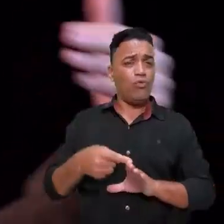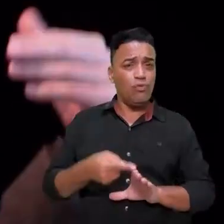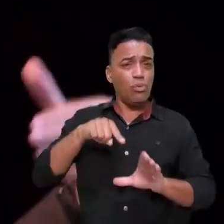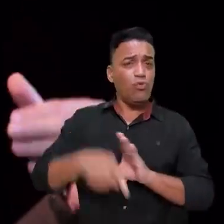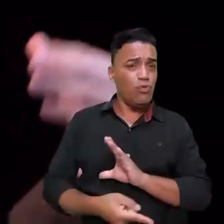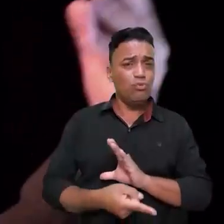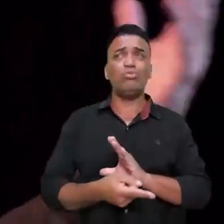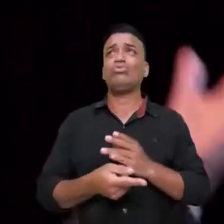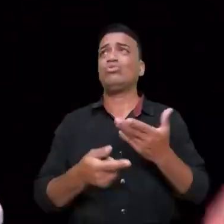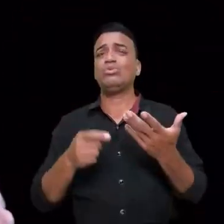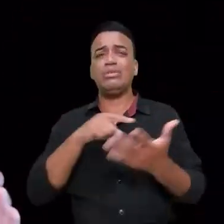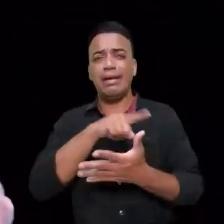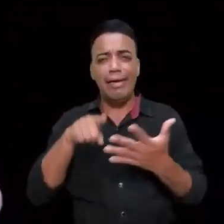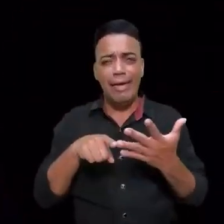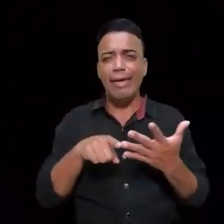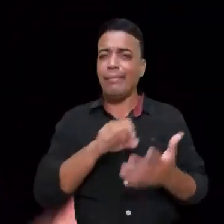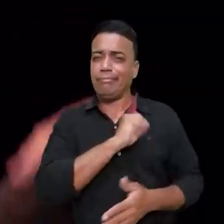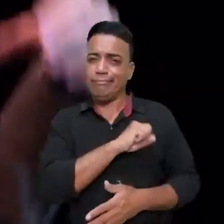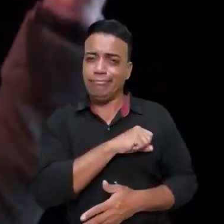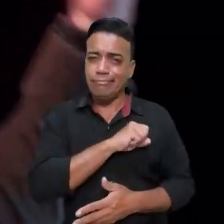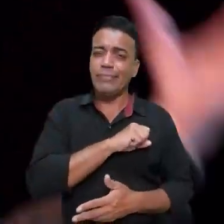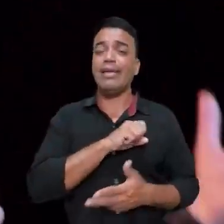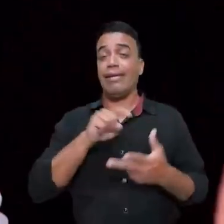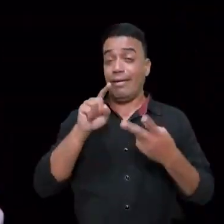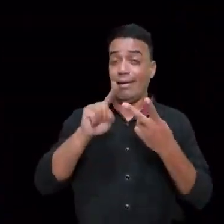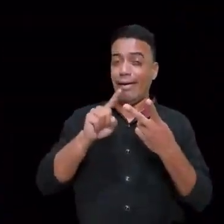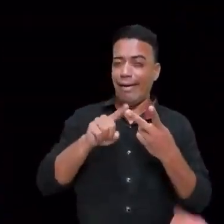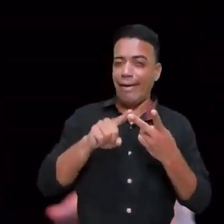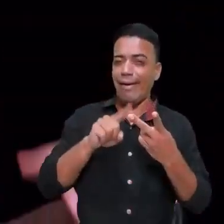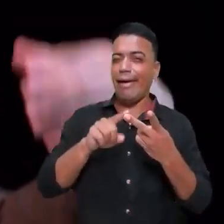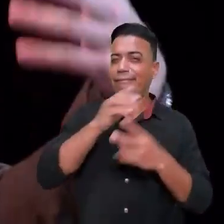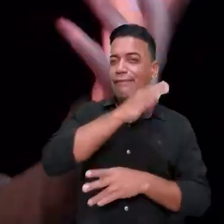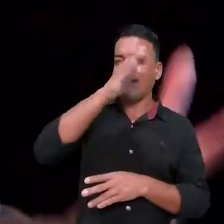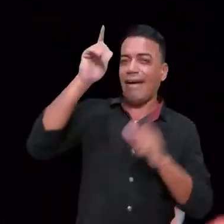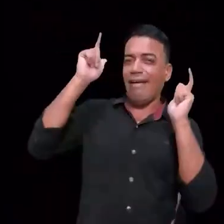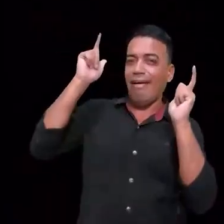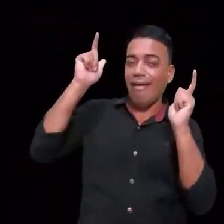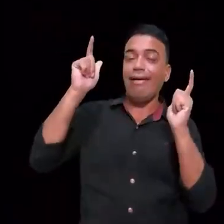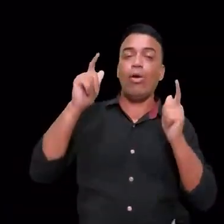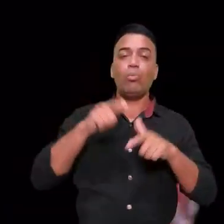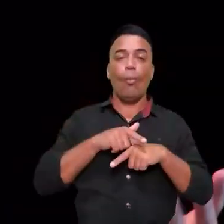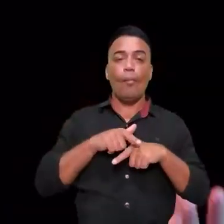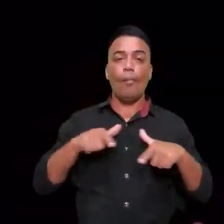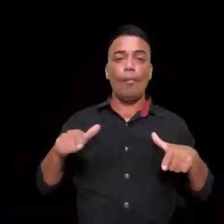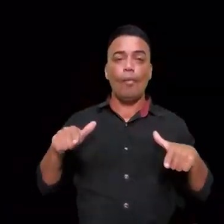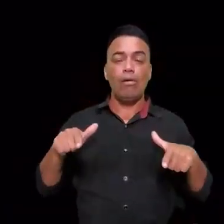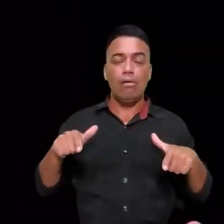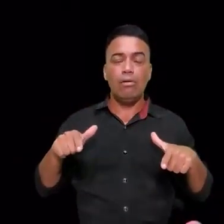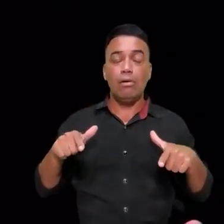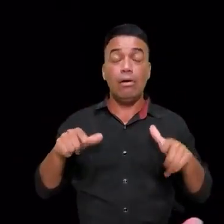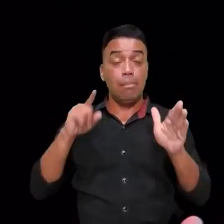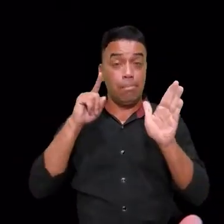eus, que temos os nossos eus sabotadores, os nossos eus aventureiros, os nossos eus rasos. E aí a pergunta